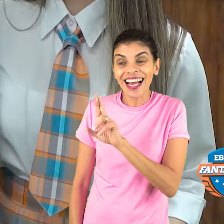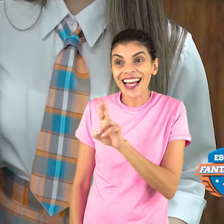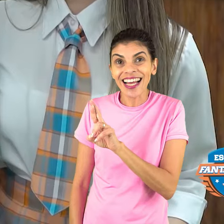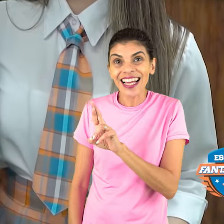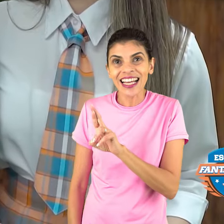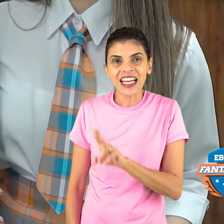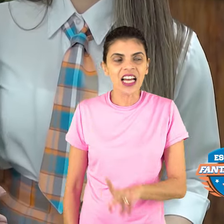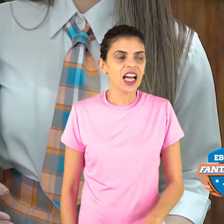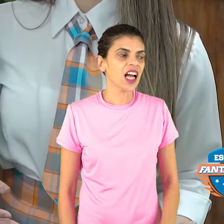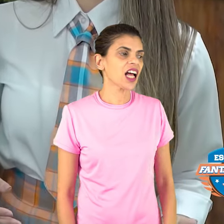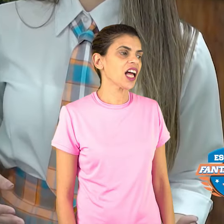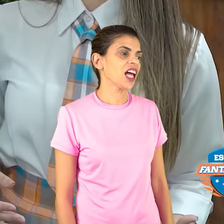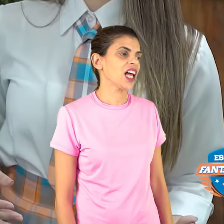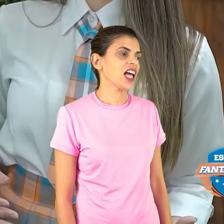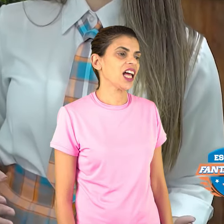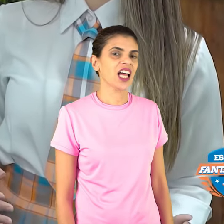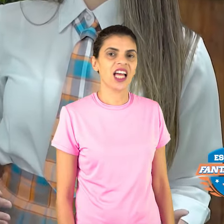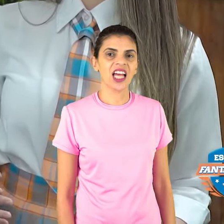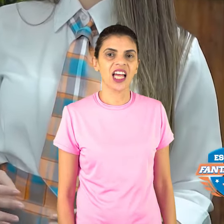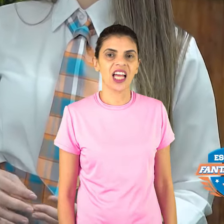reais!